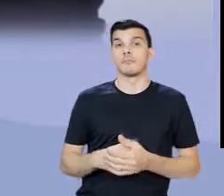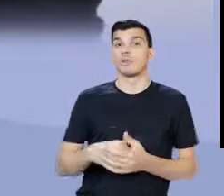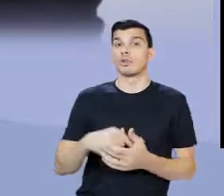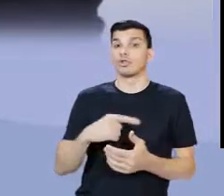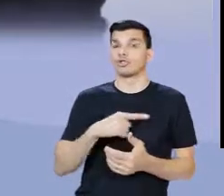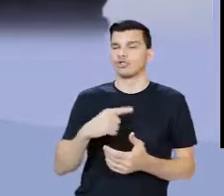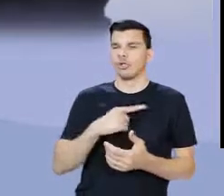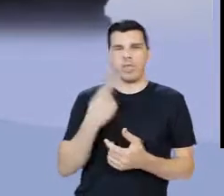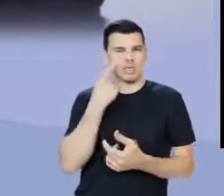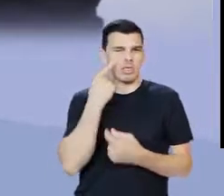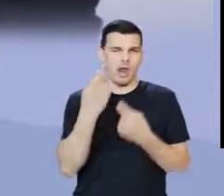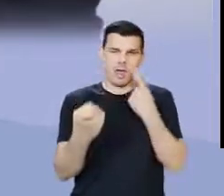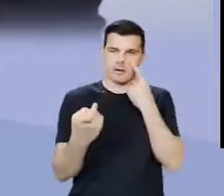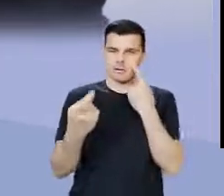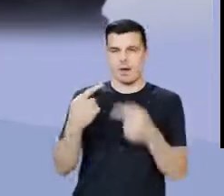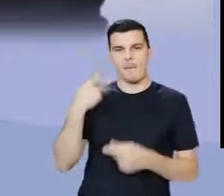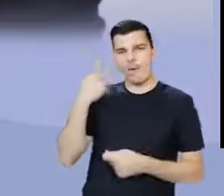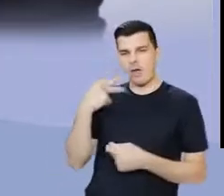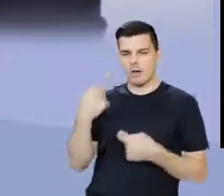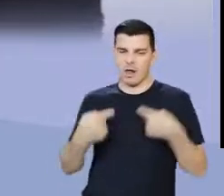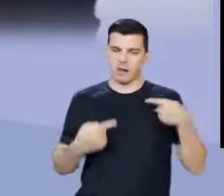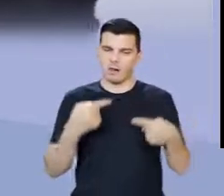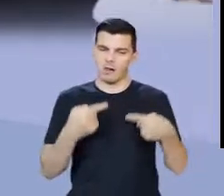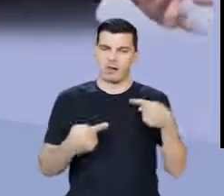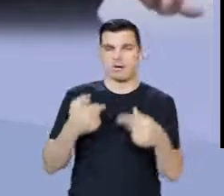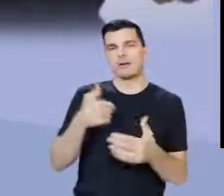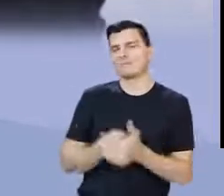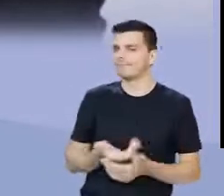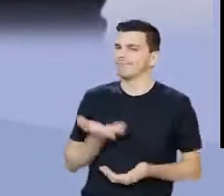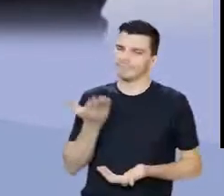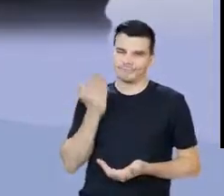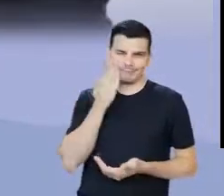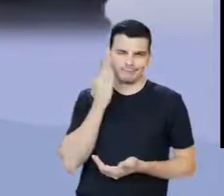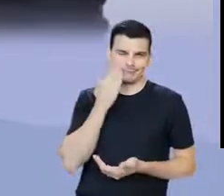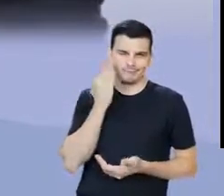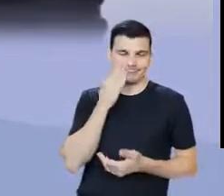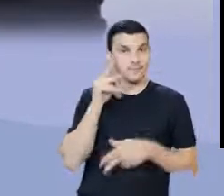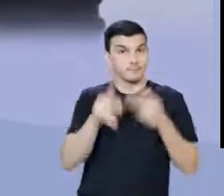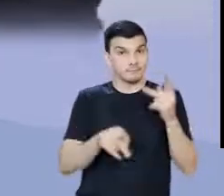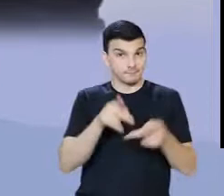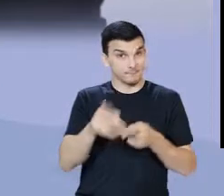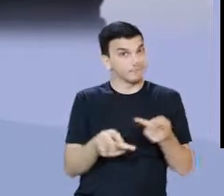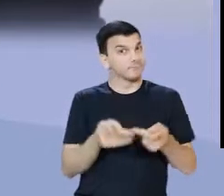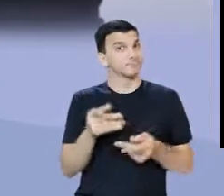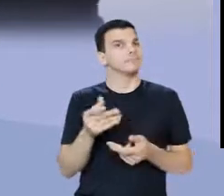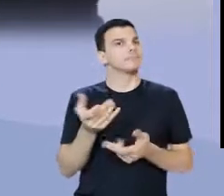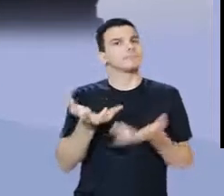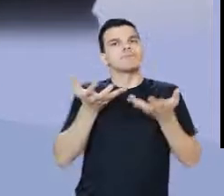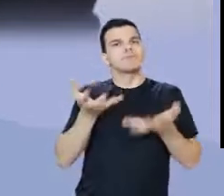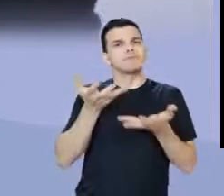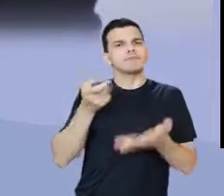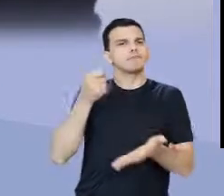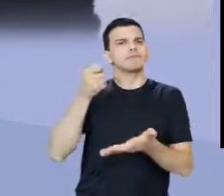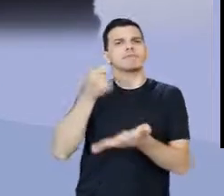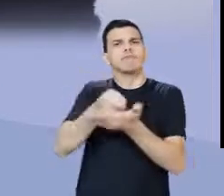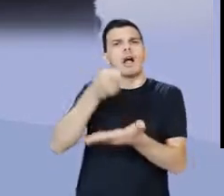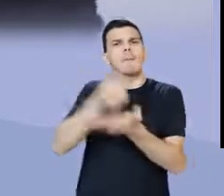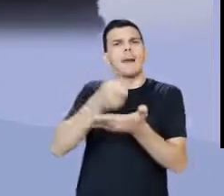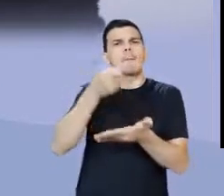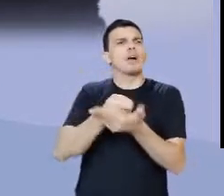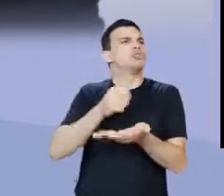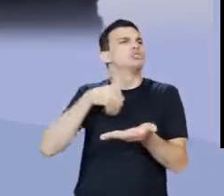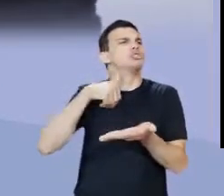aluno, existiam jogos de interesses políticos por conta disso. Então, é claro que o povo brasileiro, que havia, então,